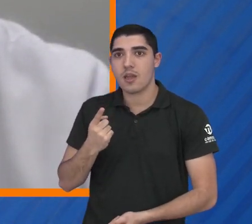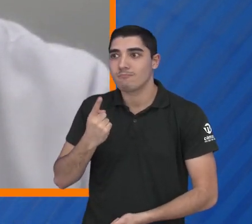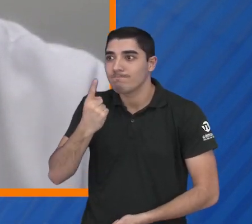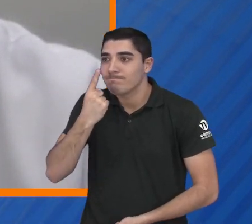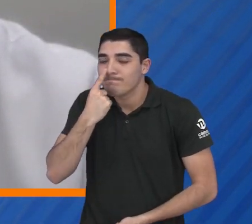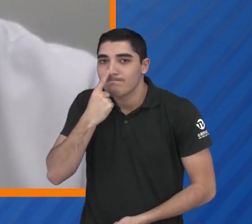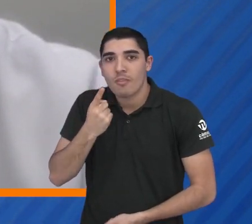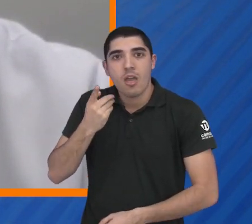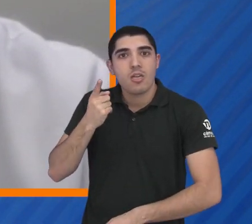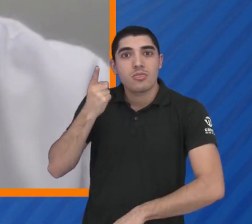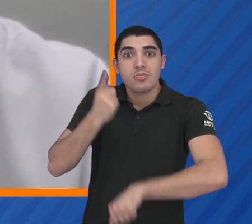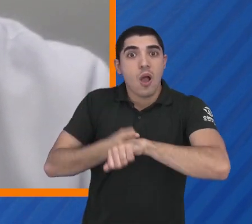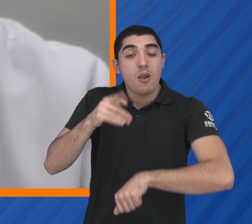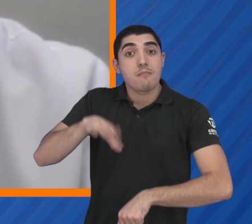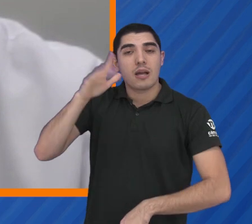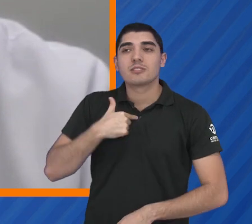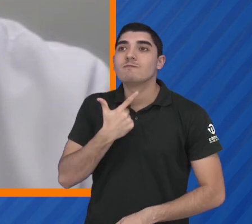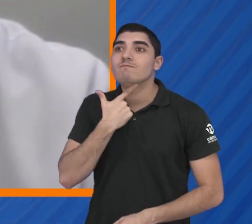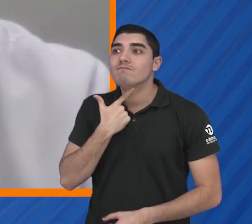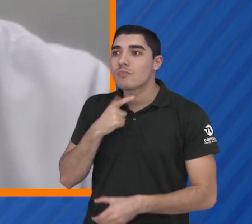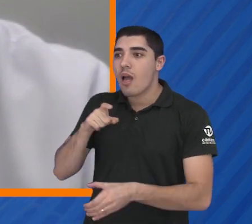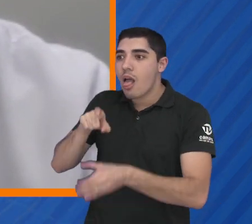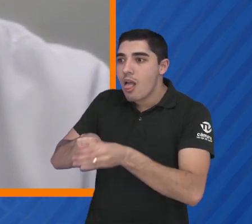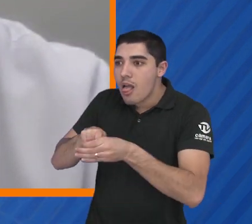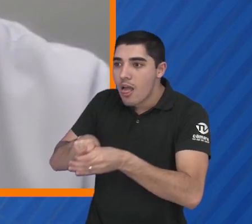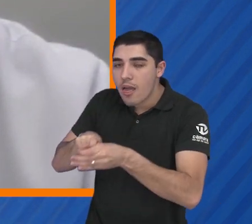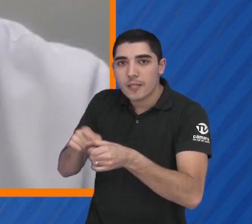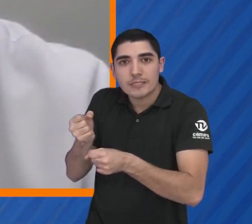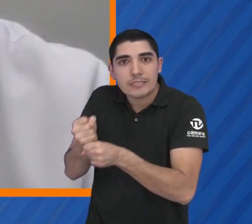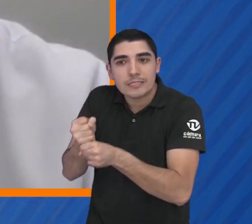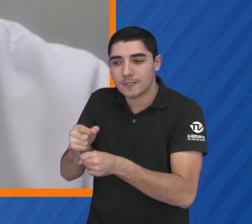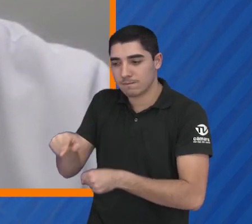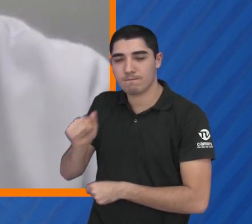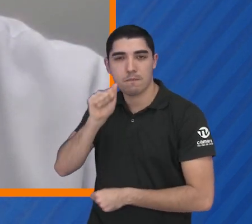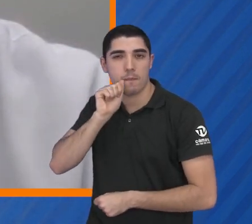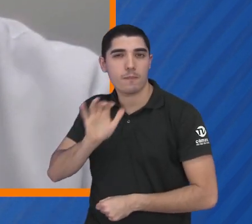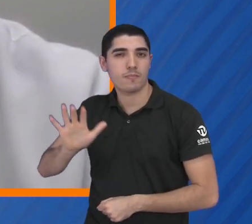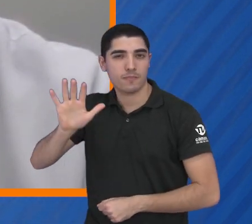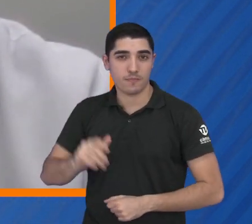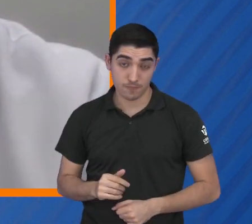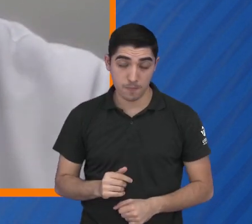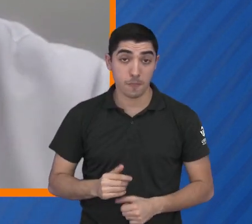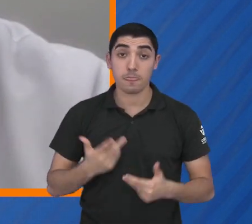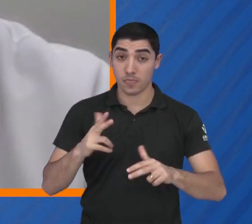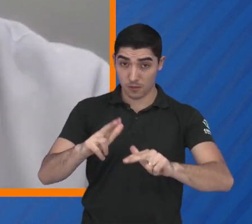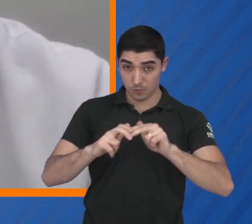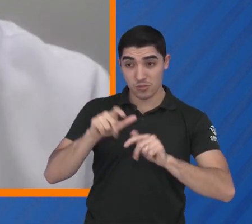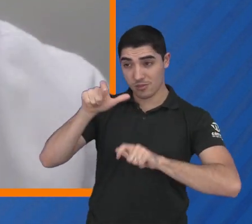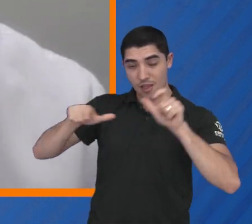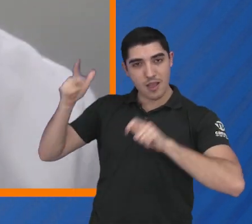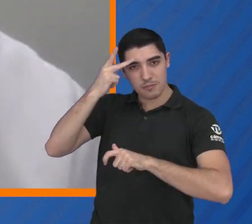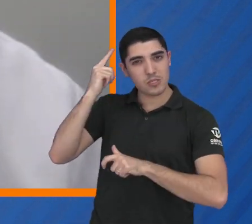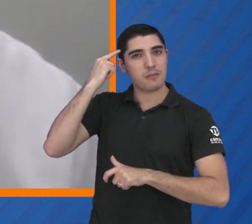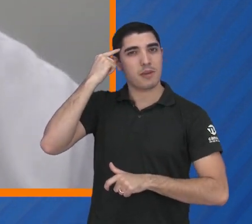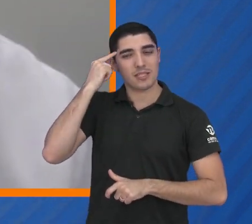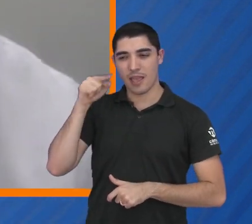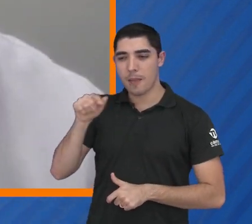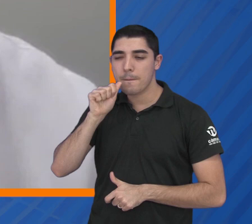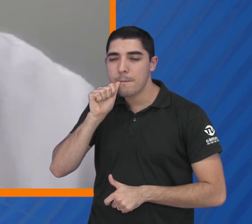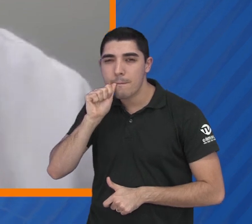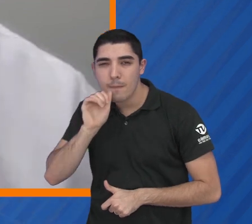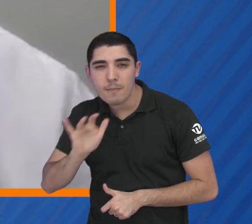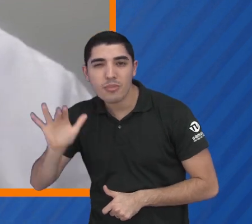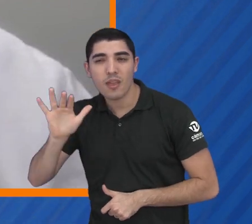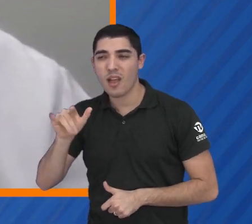intensidade o vício, ela fica mais dependente. Além disso, e por isso ela acaba usando o cigarro eletrônico, e quando